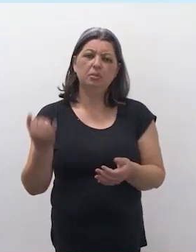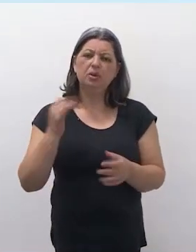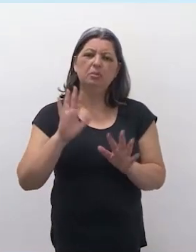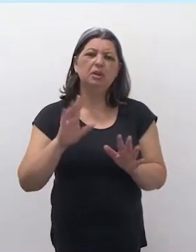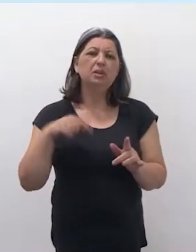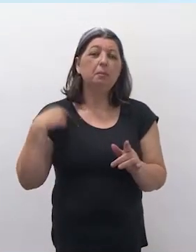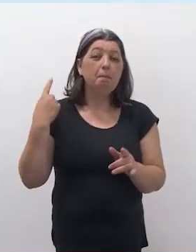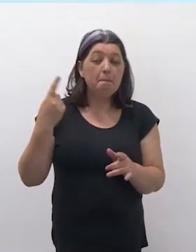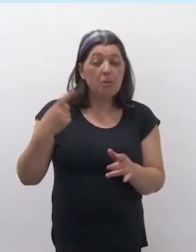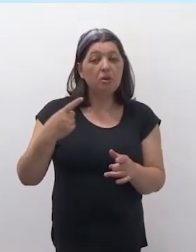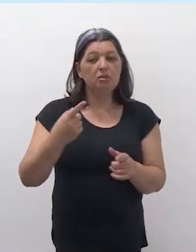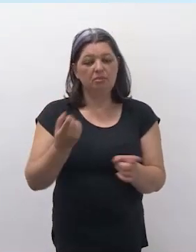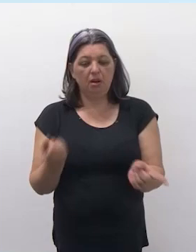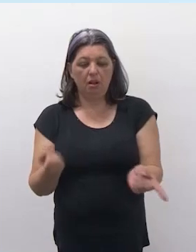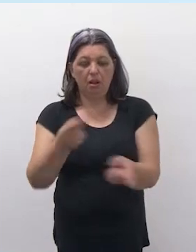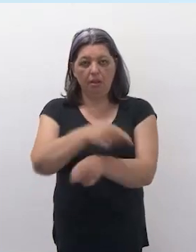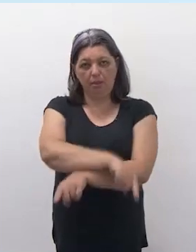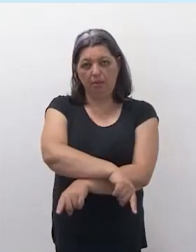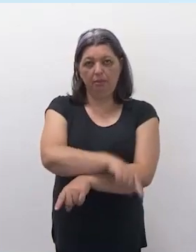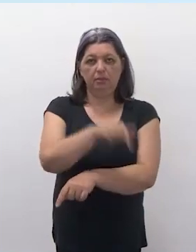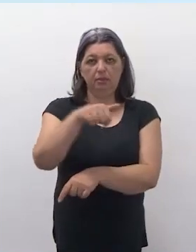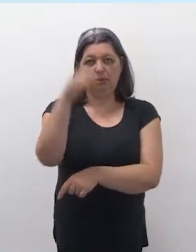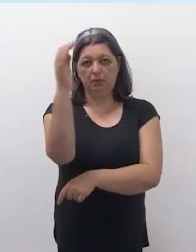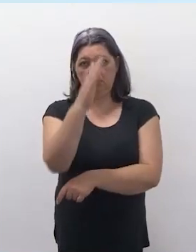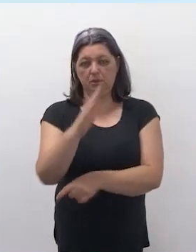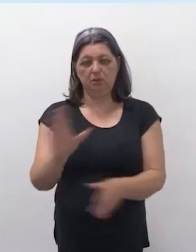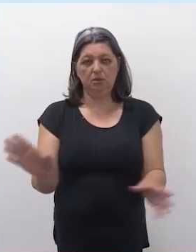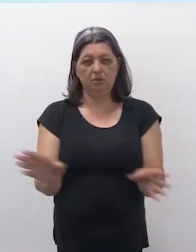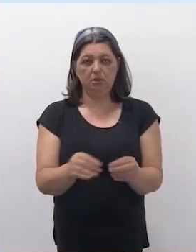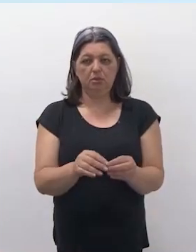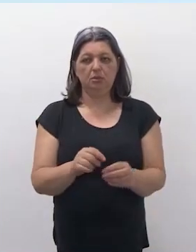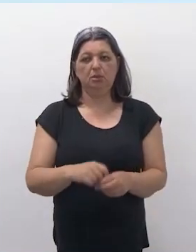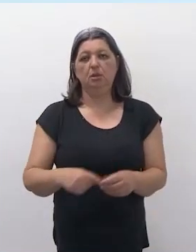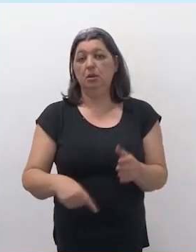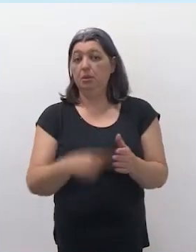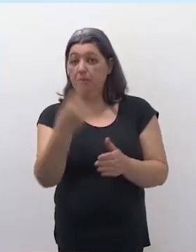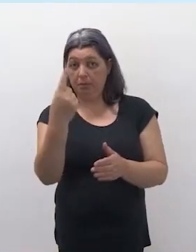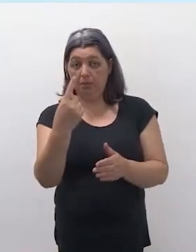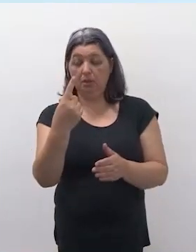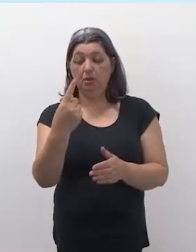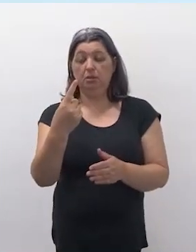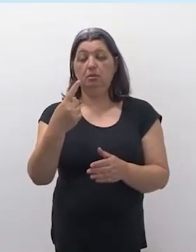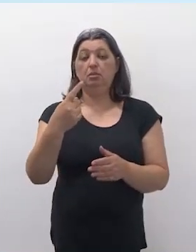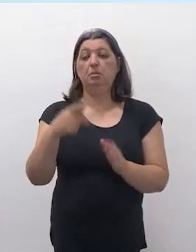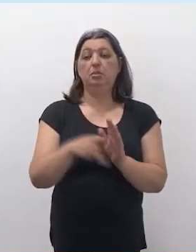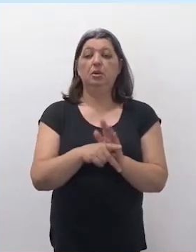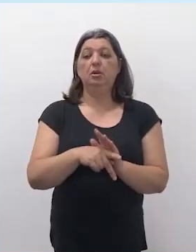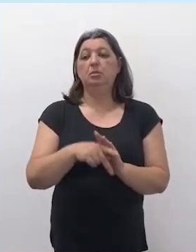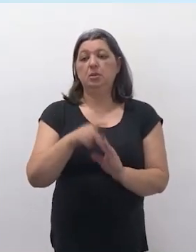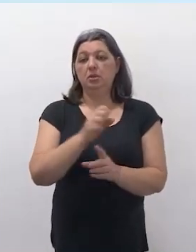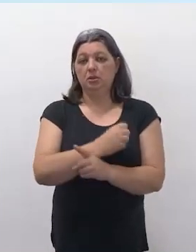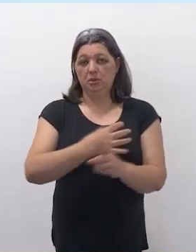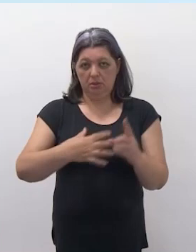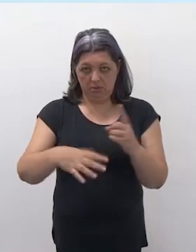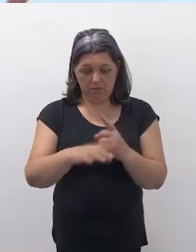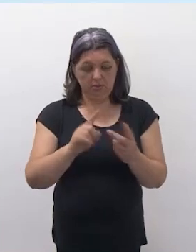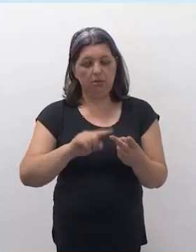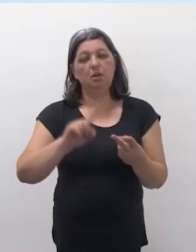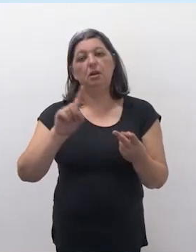direitos civis. Foi o inverso que aconteceu no Brasil, resumindo. Aqui surgiu primeiro os direitos sociais, depois os direitos políticos e, por fim, os direitos